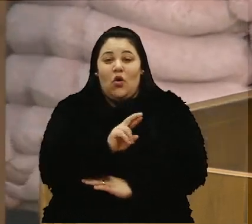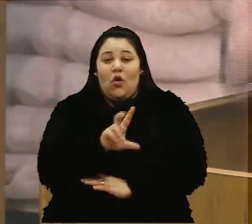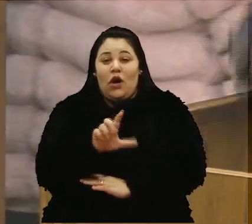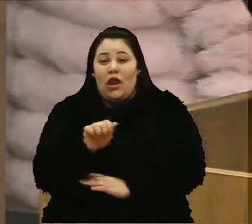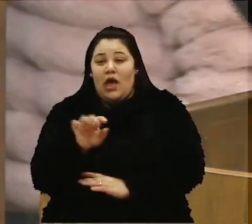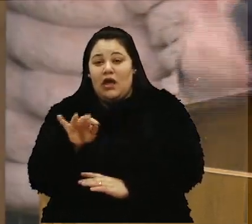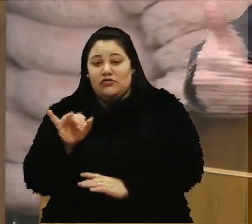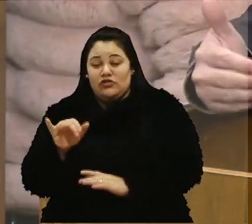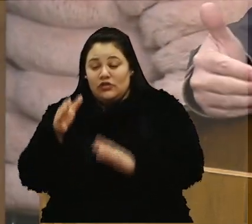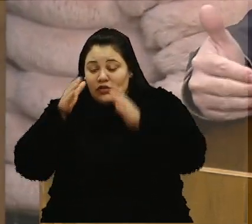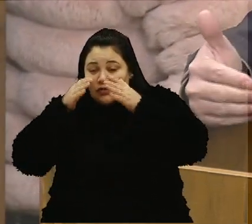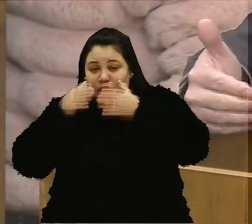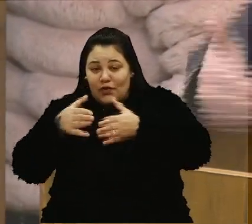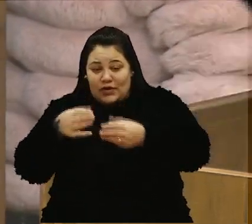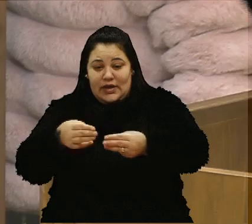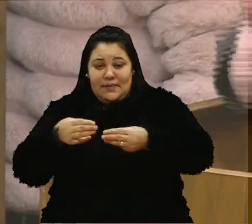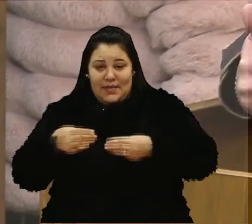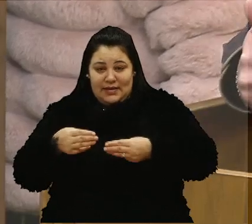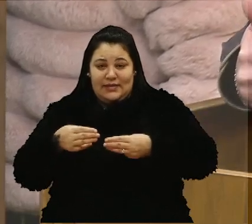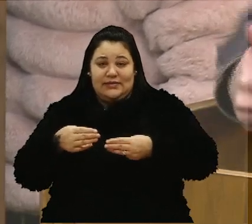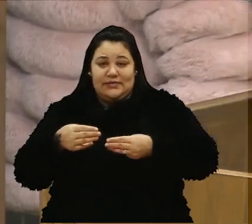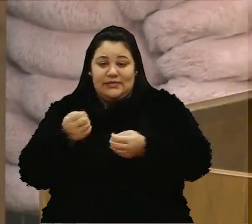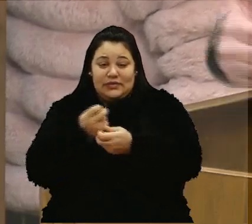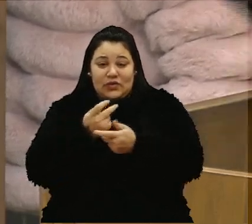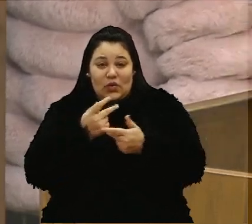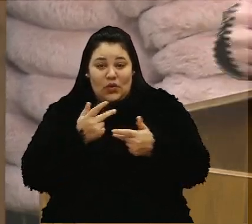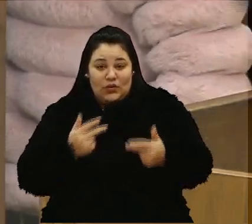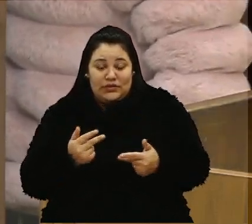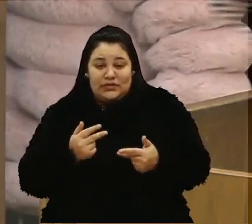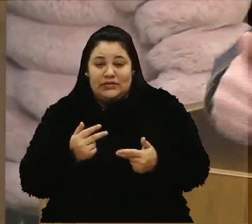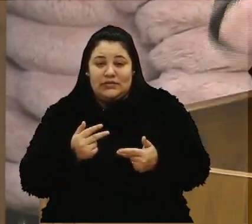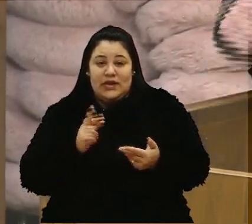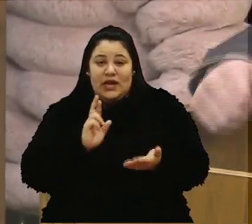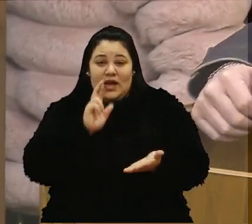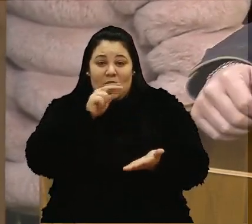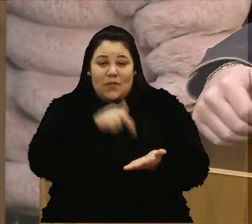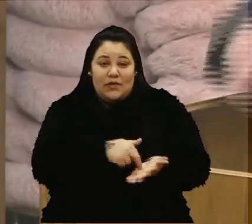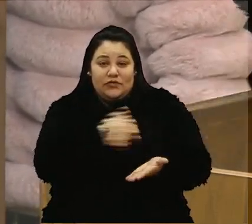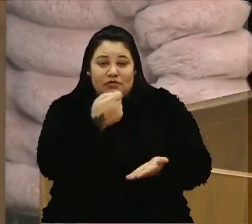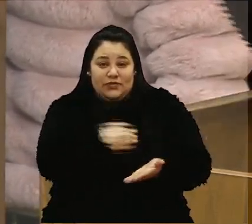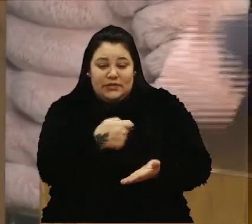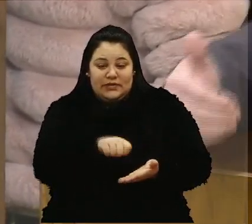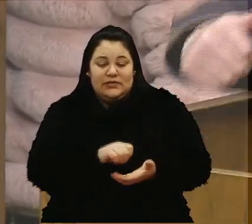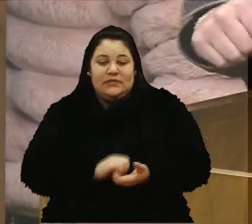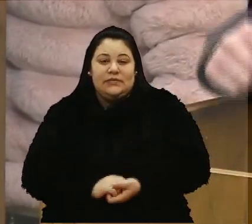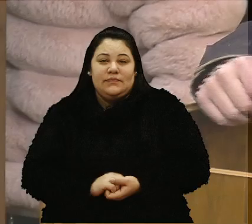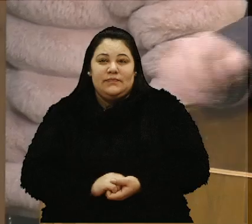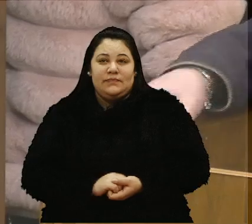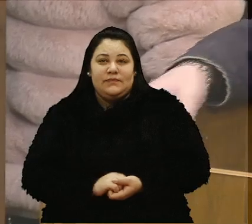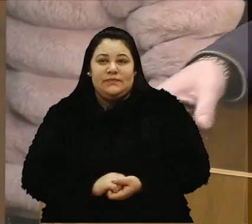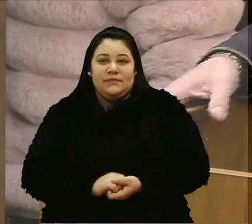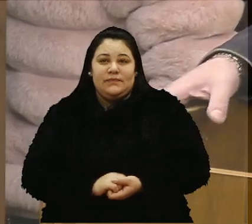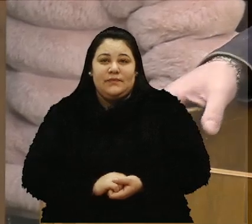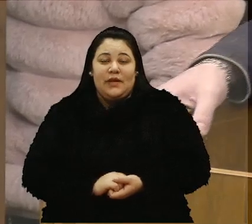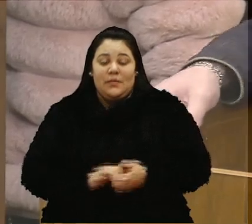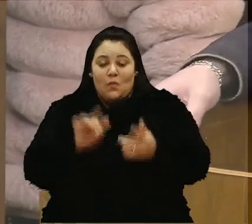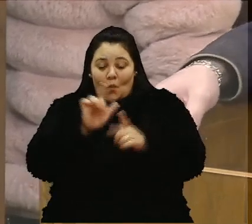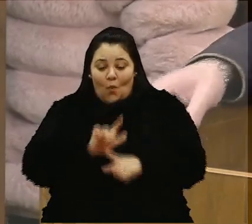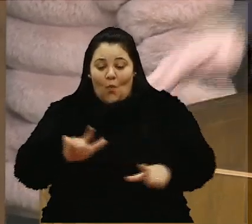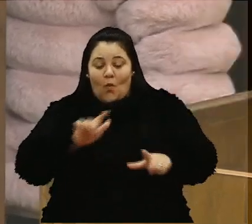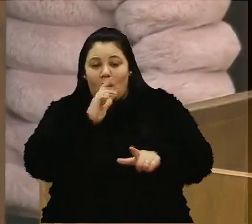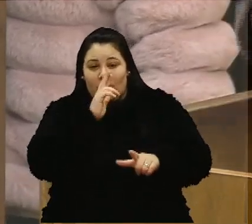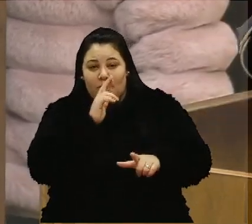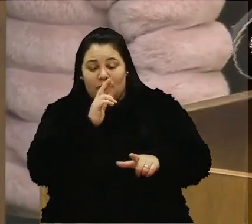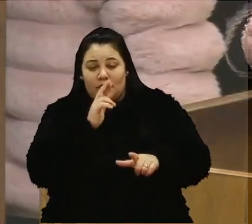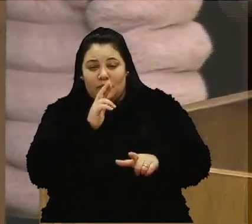foca as emendas parlamentares em coisas realmente necessárias, seja para desassoreamento, seja para compra de